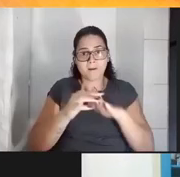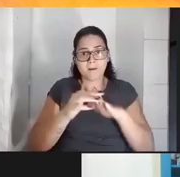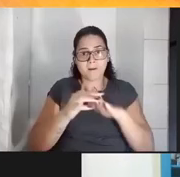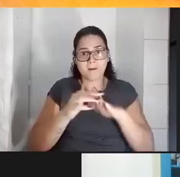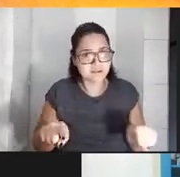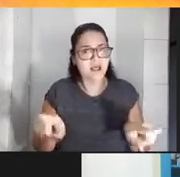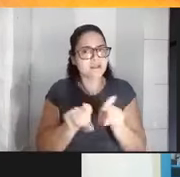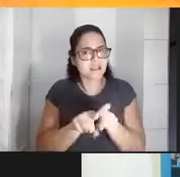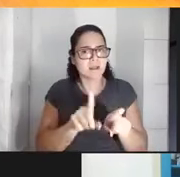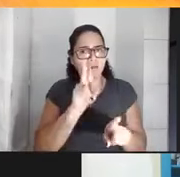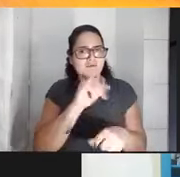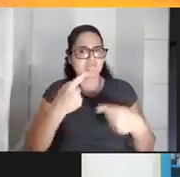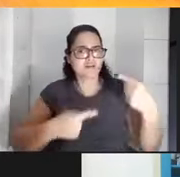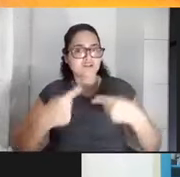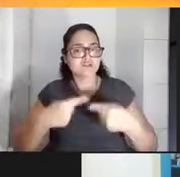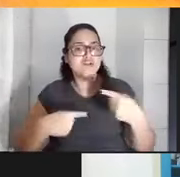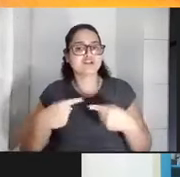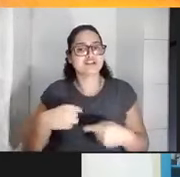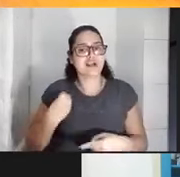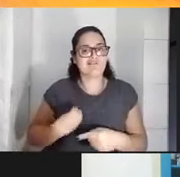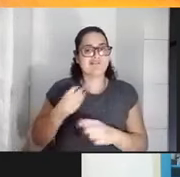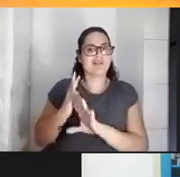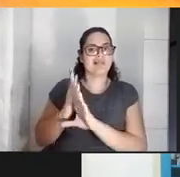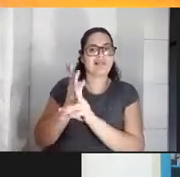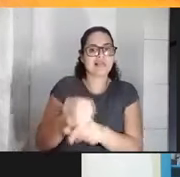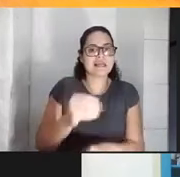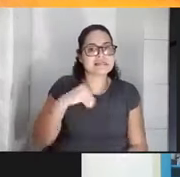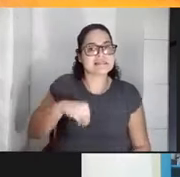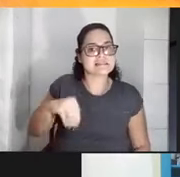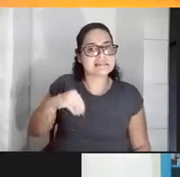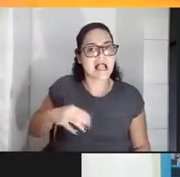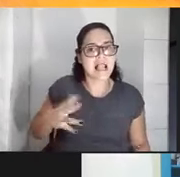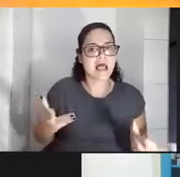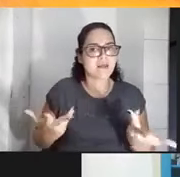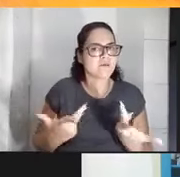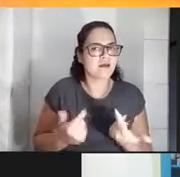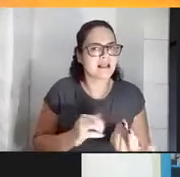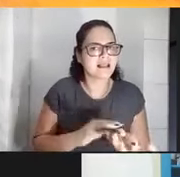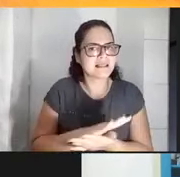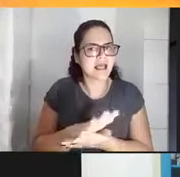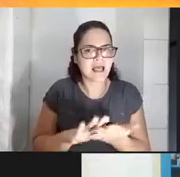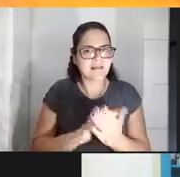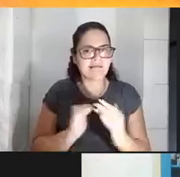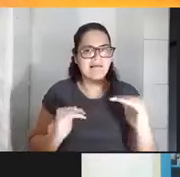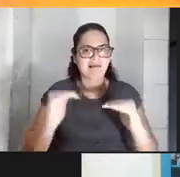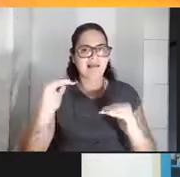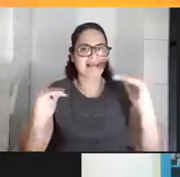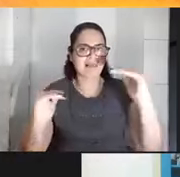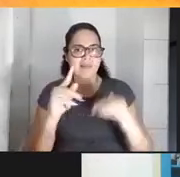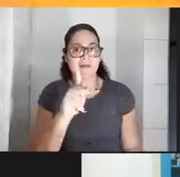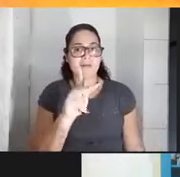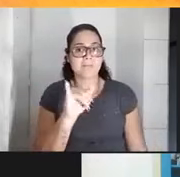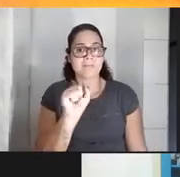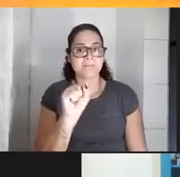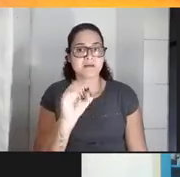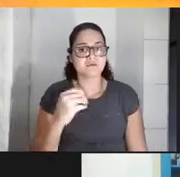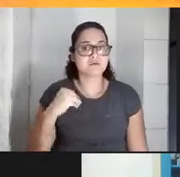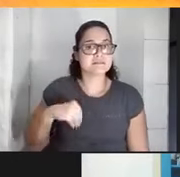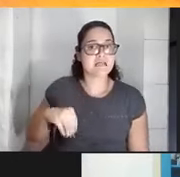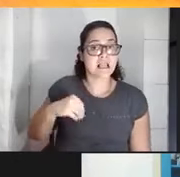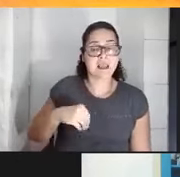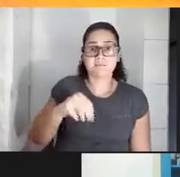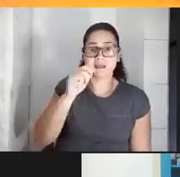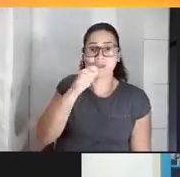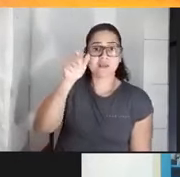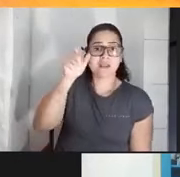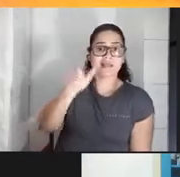carreira, não vai discutir salário de qualidade, não vai discutir piso salarial, porque ele não se interessa pela vida